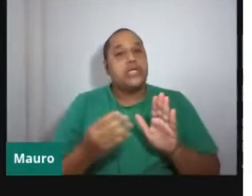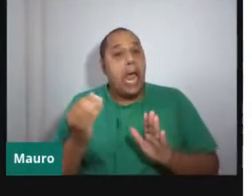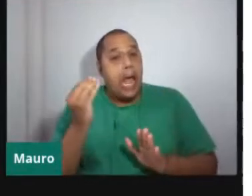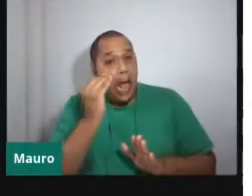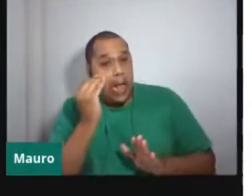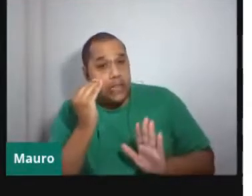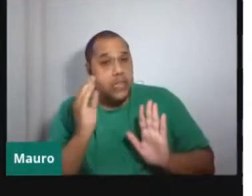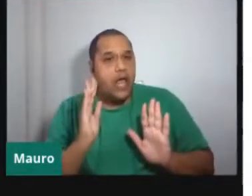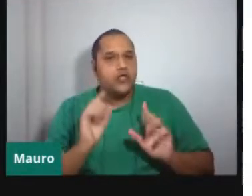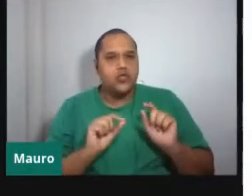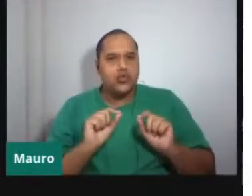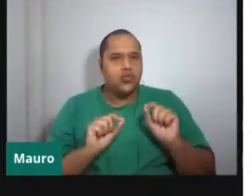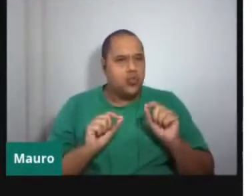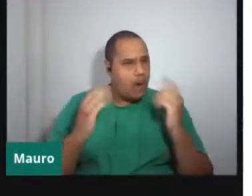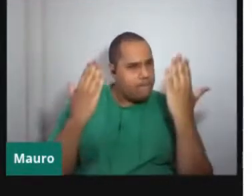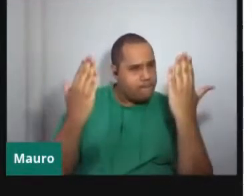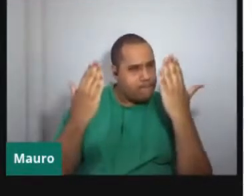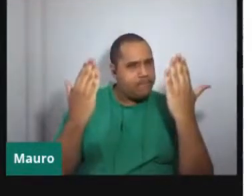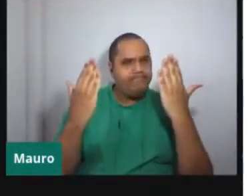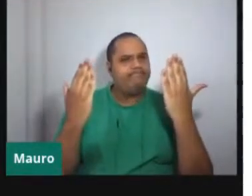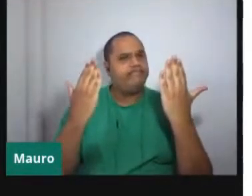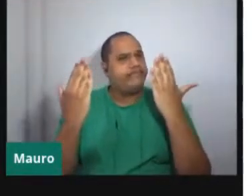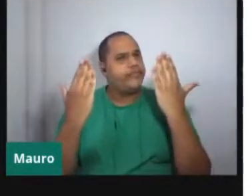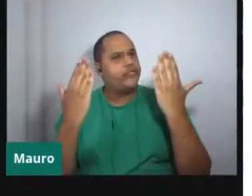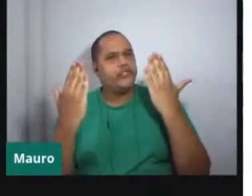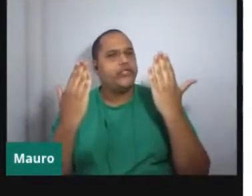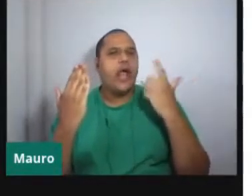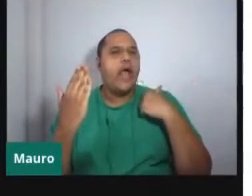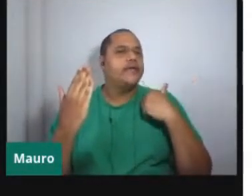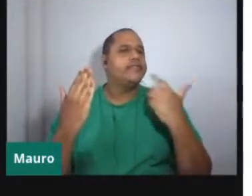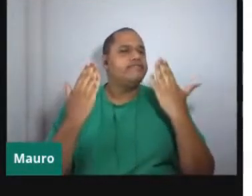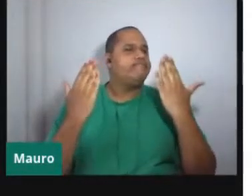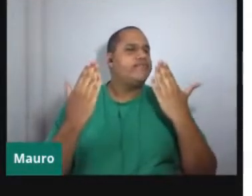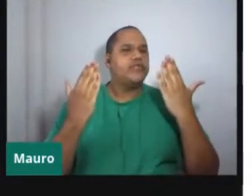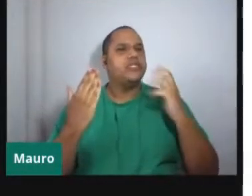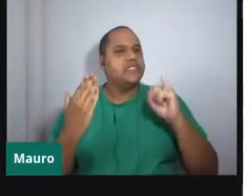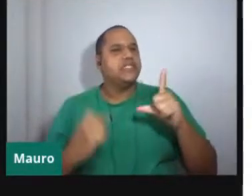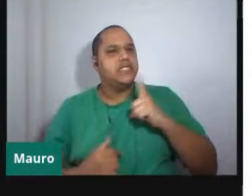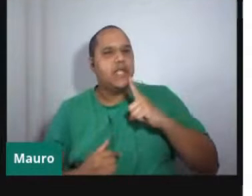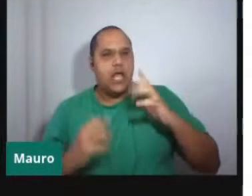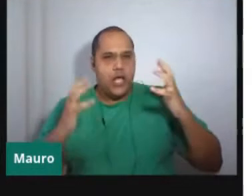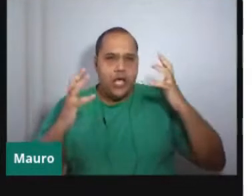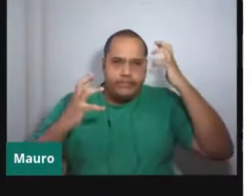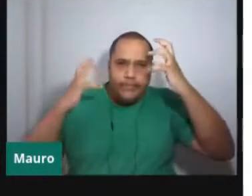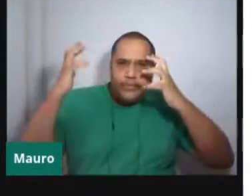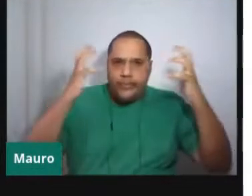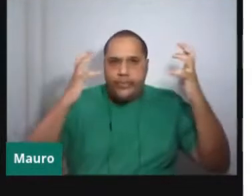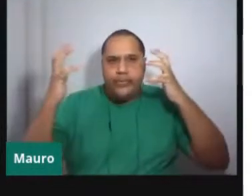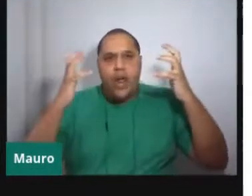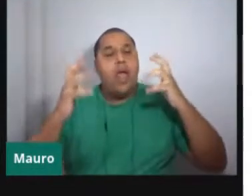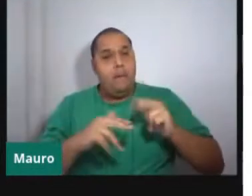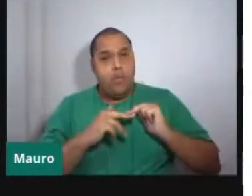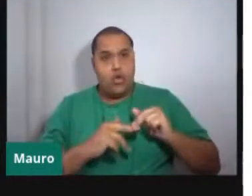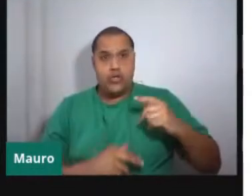indicam, uma suspeição de algum, tipo de transtorno, tá. Então ainda é muito pouco, a psiquiatria não conseguiu